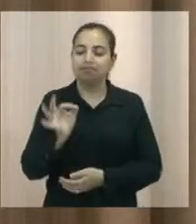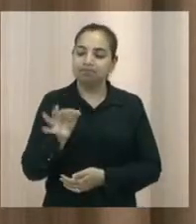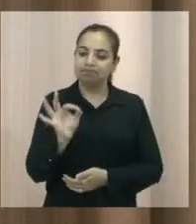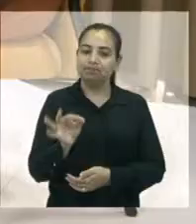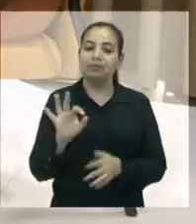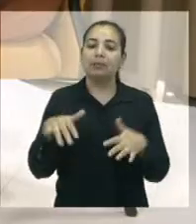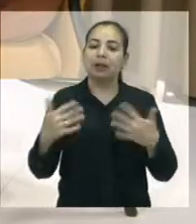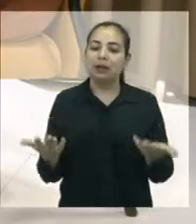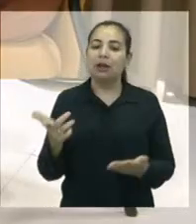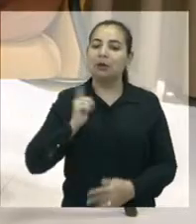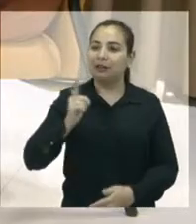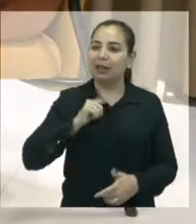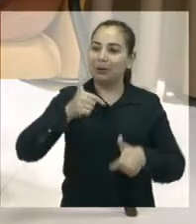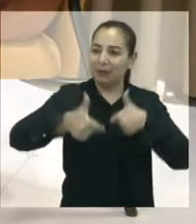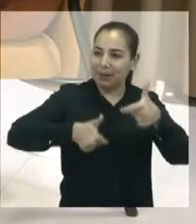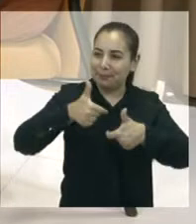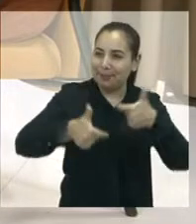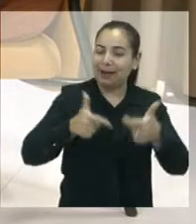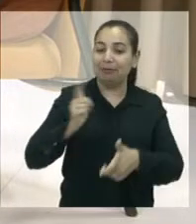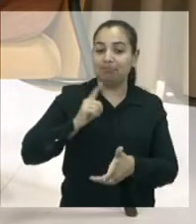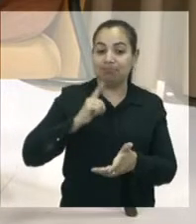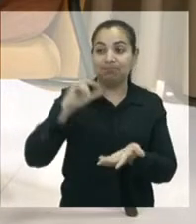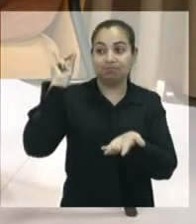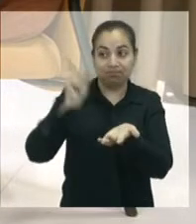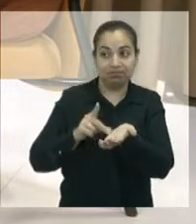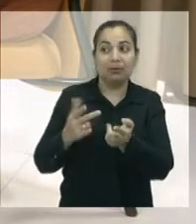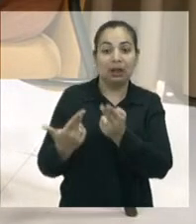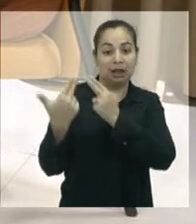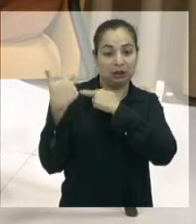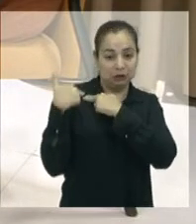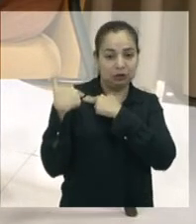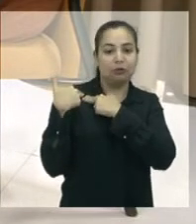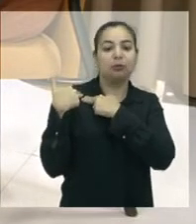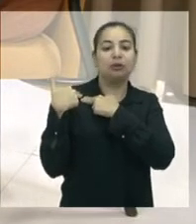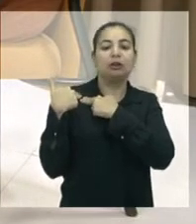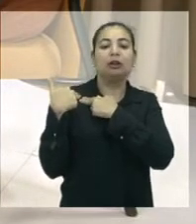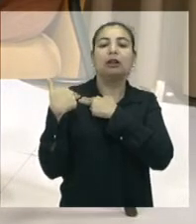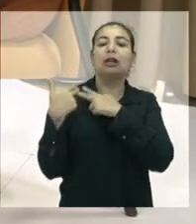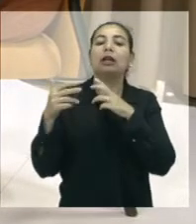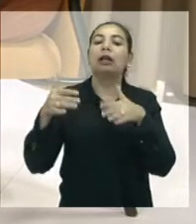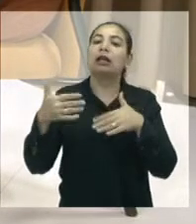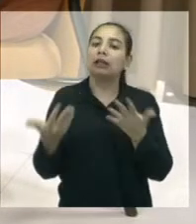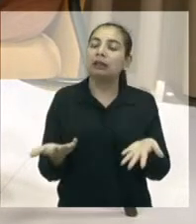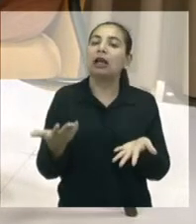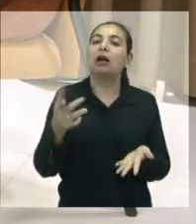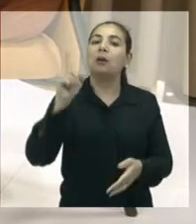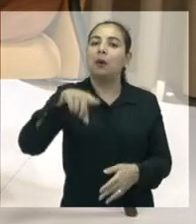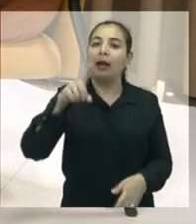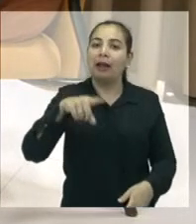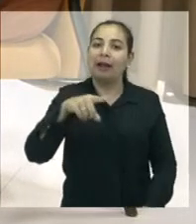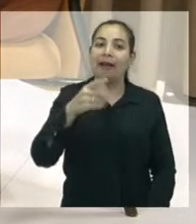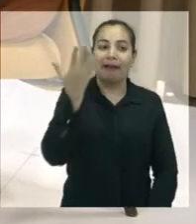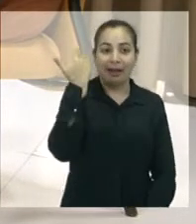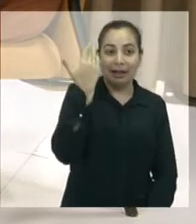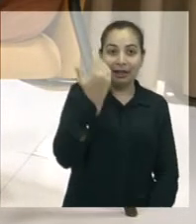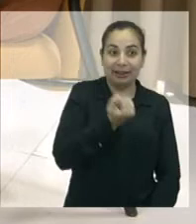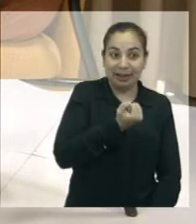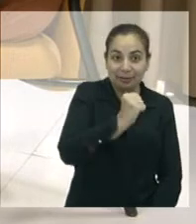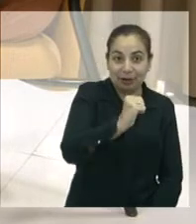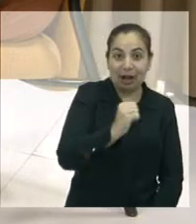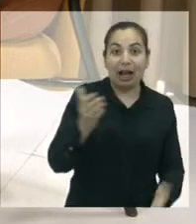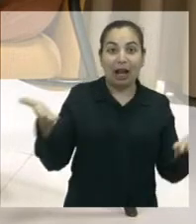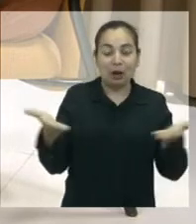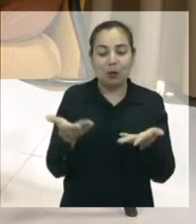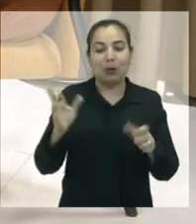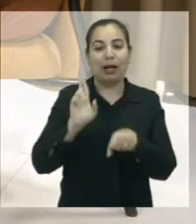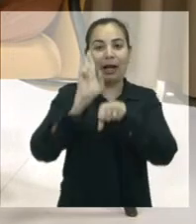da grande responsabilidade, né, sair da questão de defensora a representar essa categoria aqui